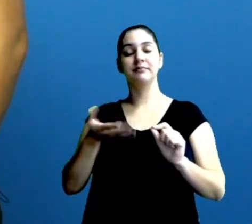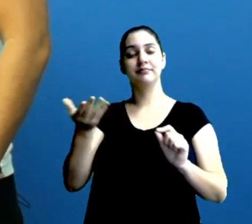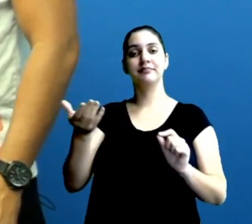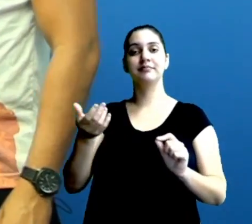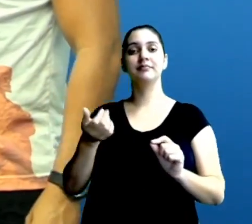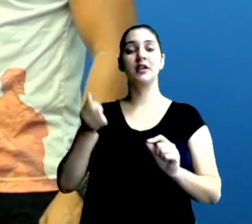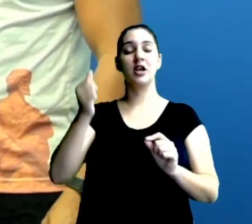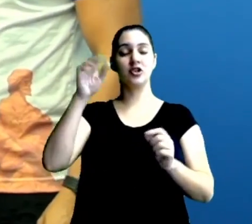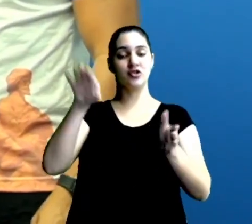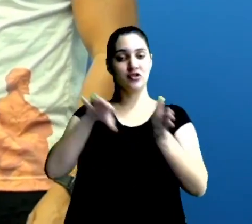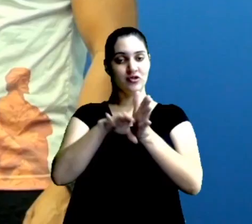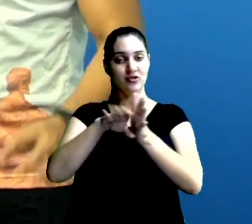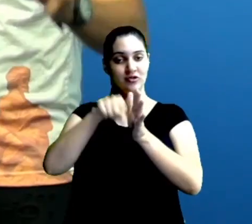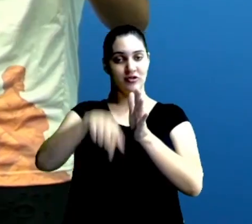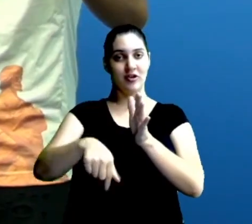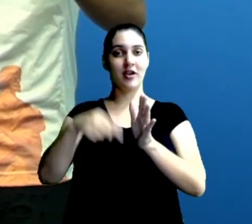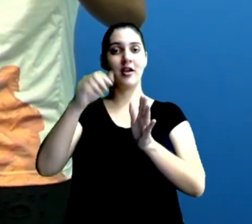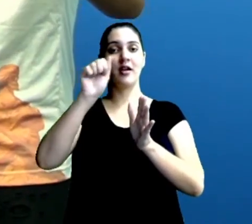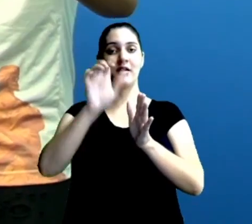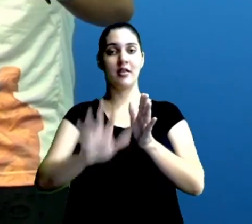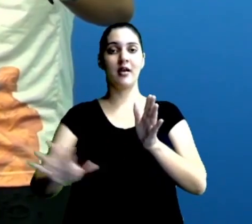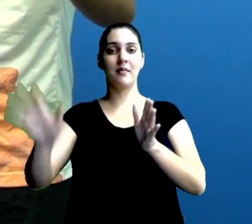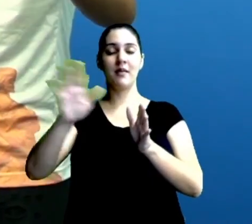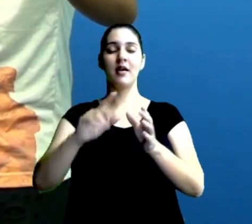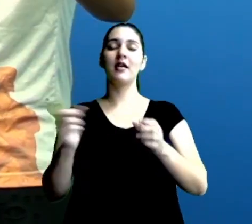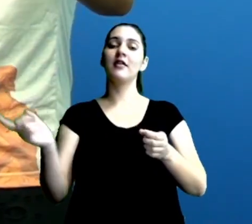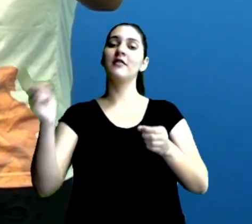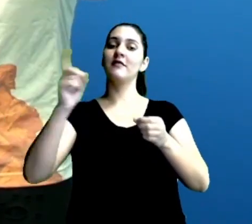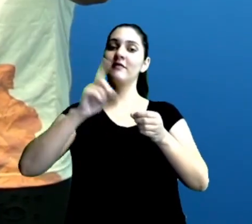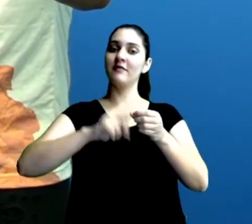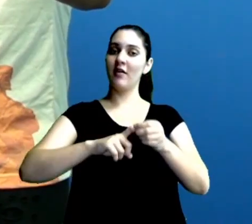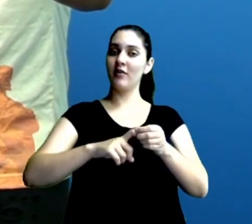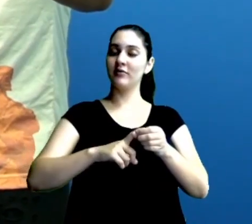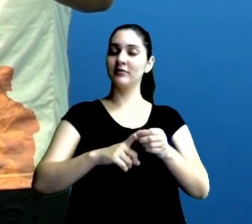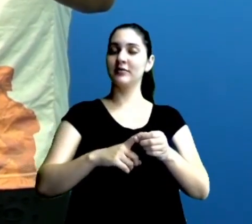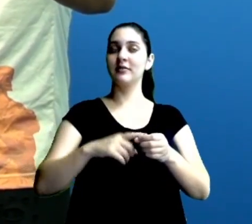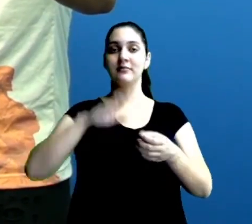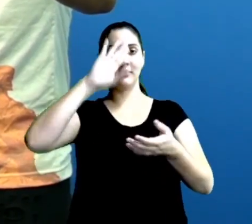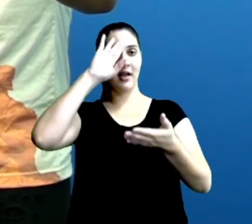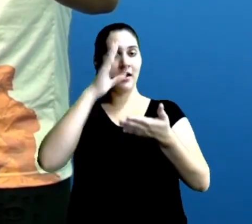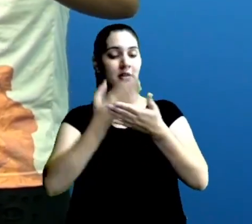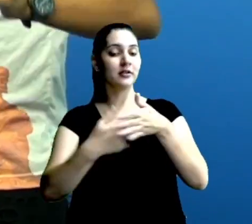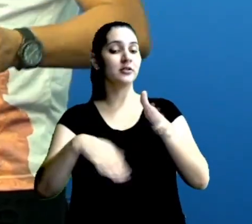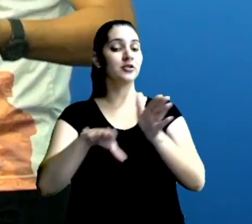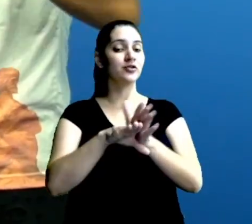América, retorna, crente e ciente de que tinha chegado às Índias.